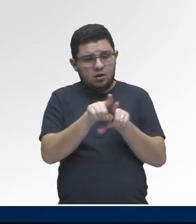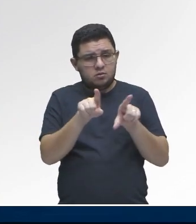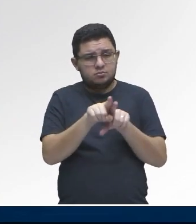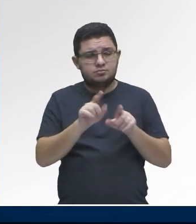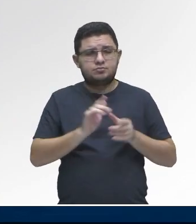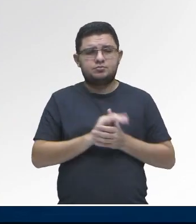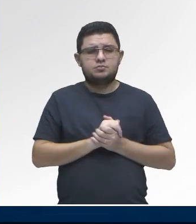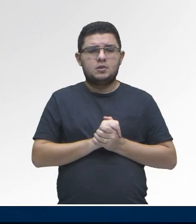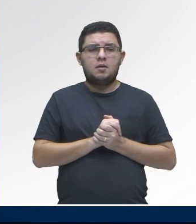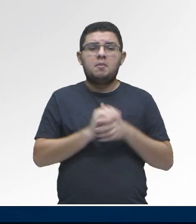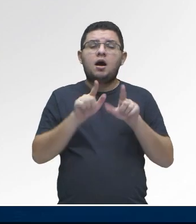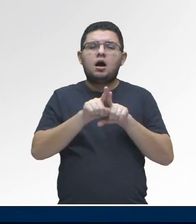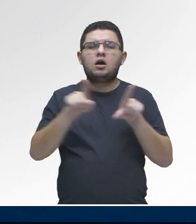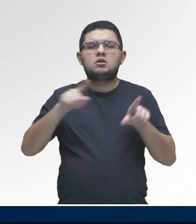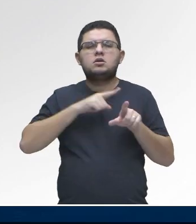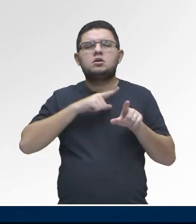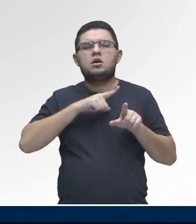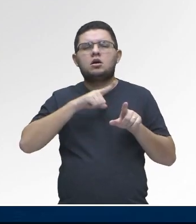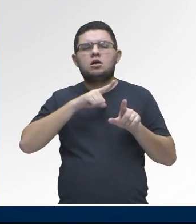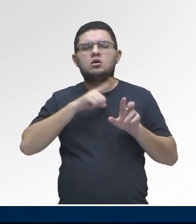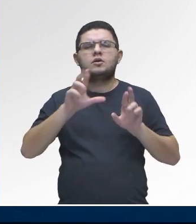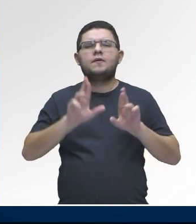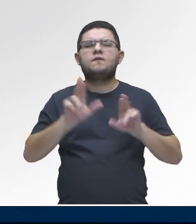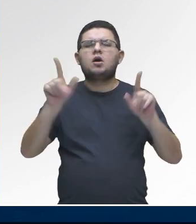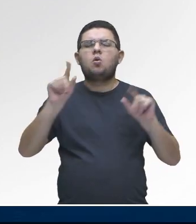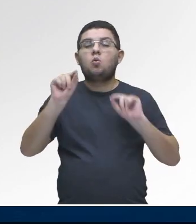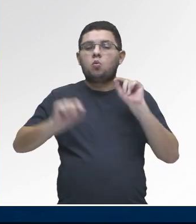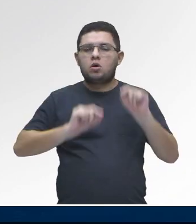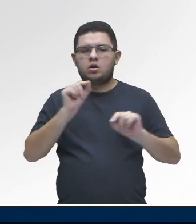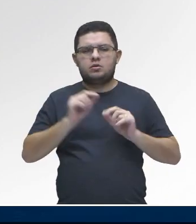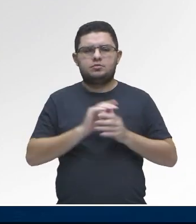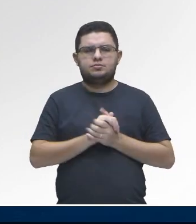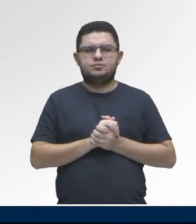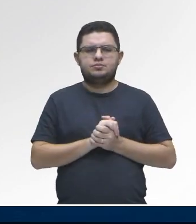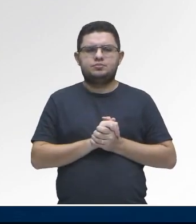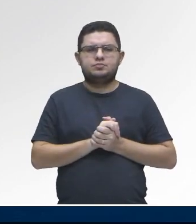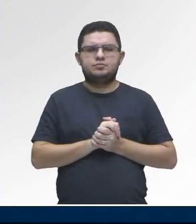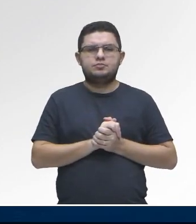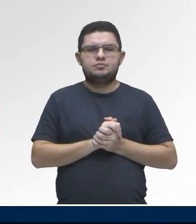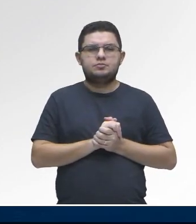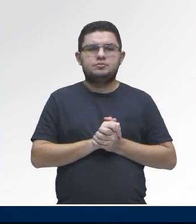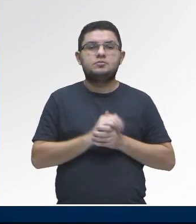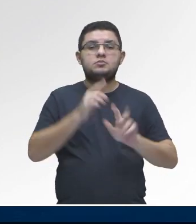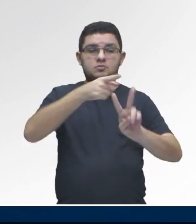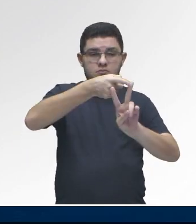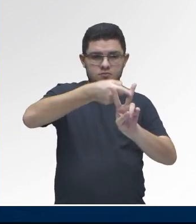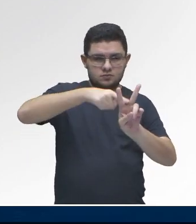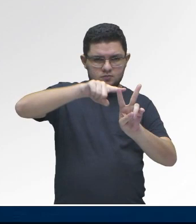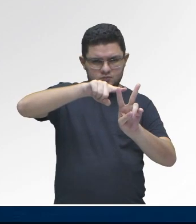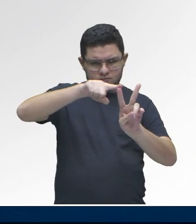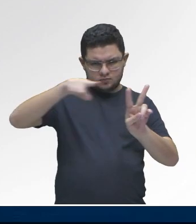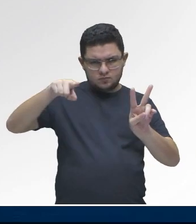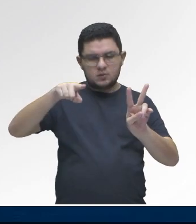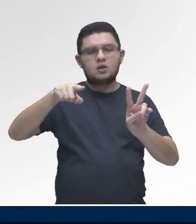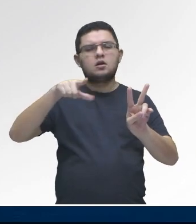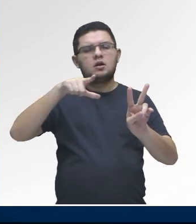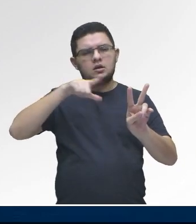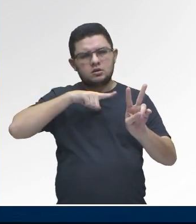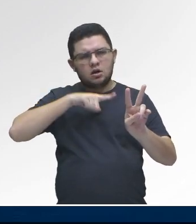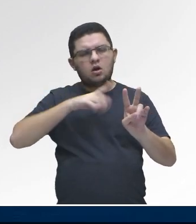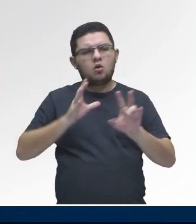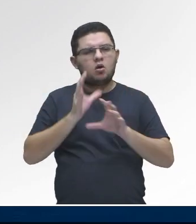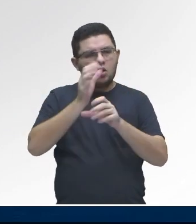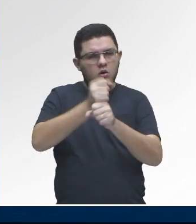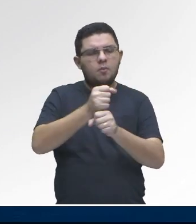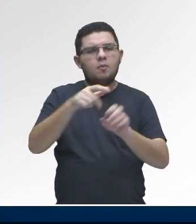números racionais, iremos também calcular raiz quadrada de frações.